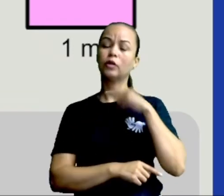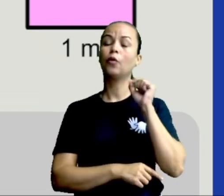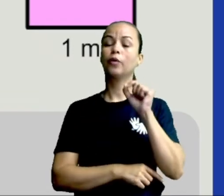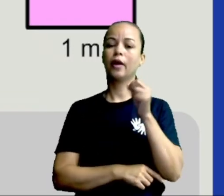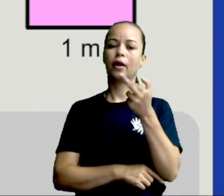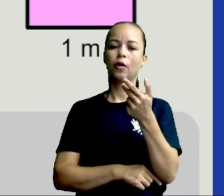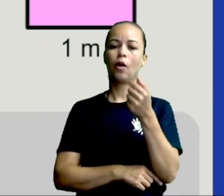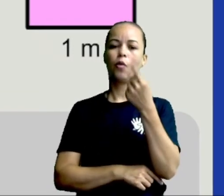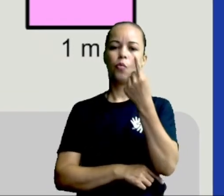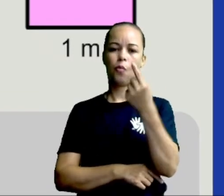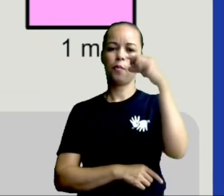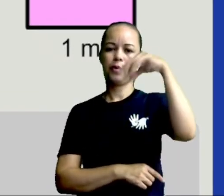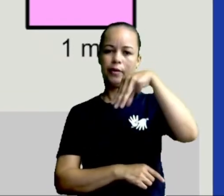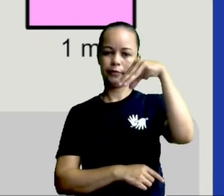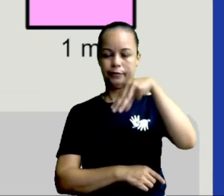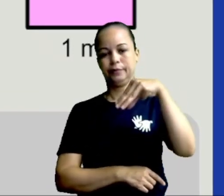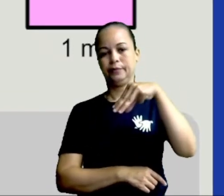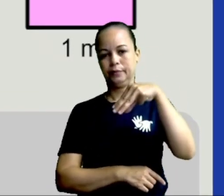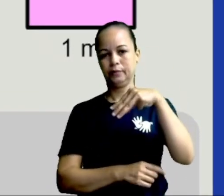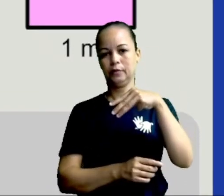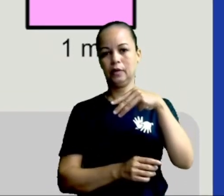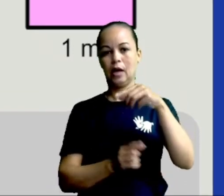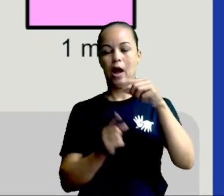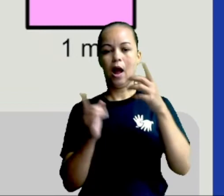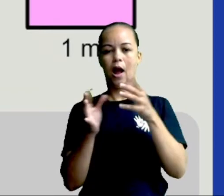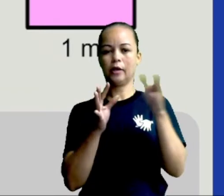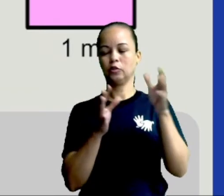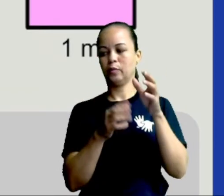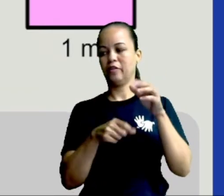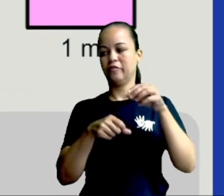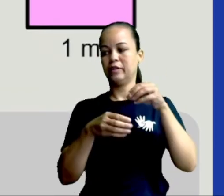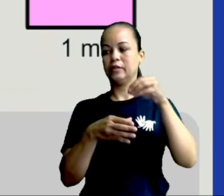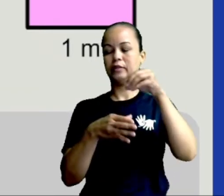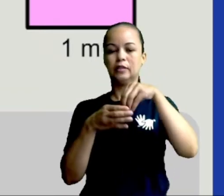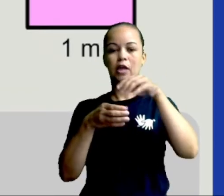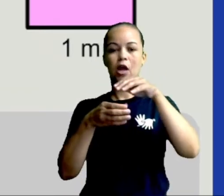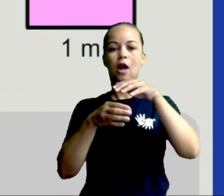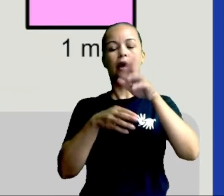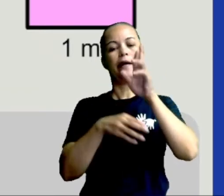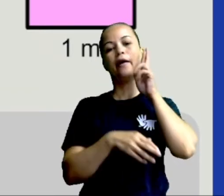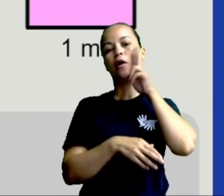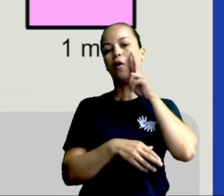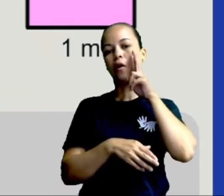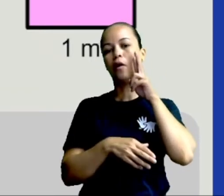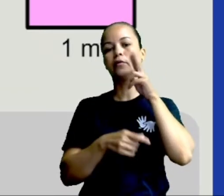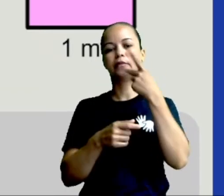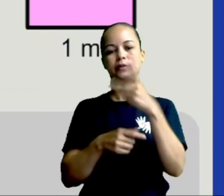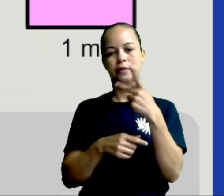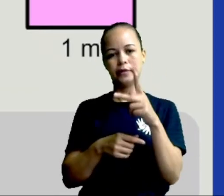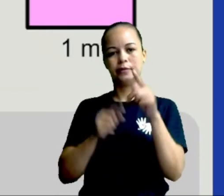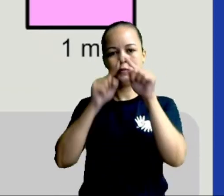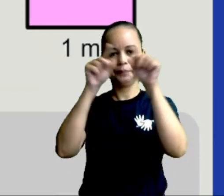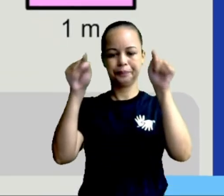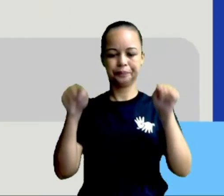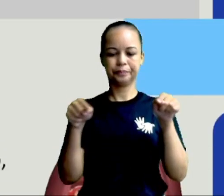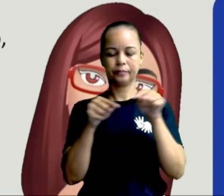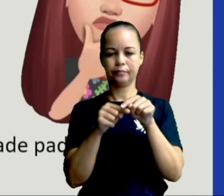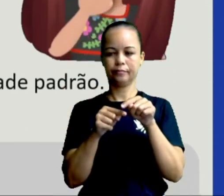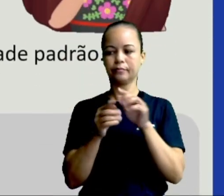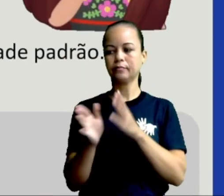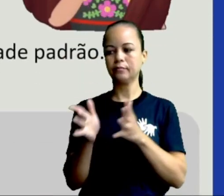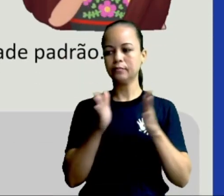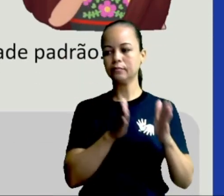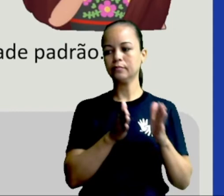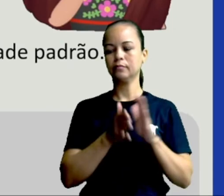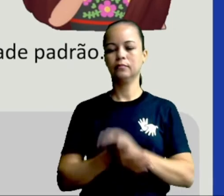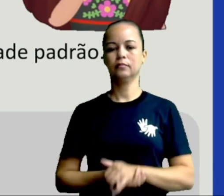1 metro quadrado aí, a superfície rosa aí desse quadrado. Ok? Deu para entender? Então, vamos